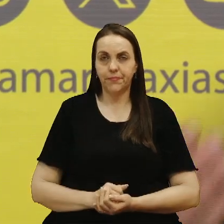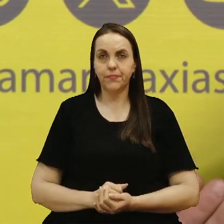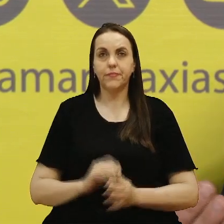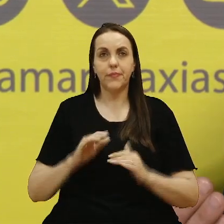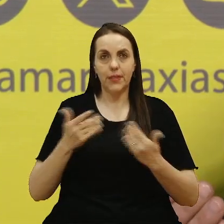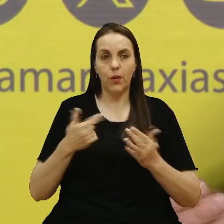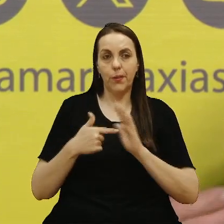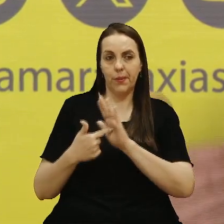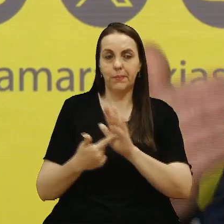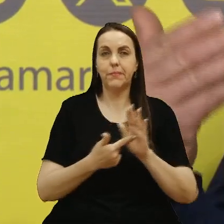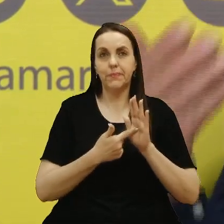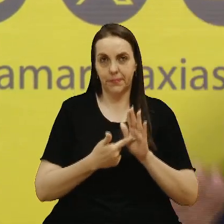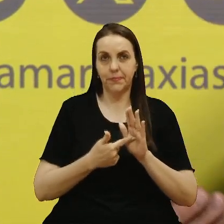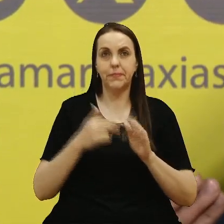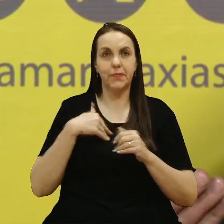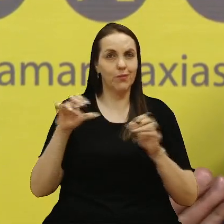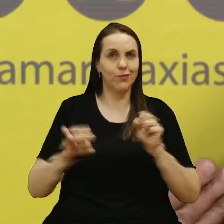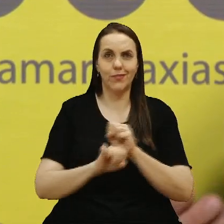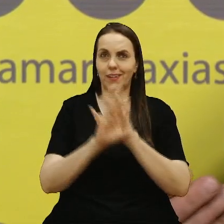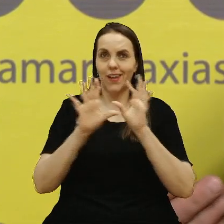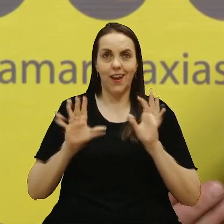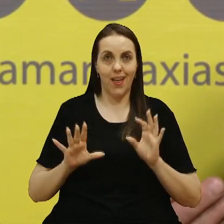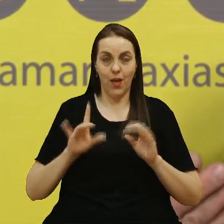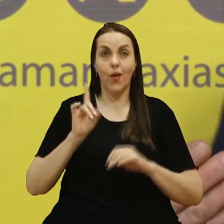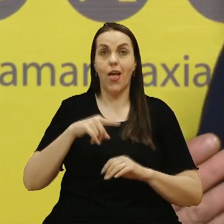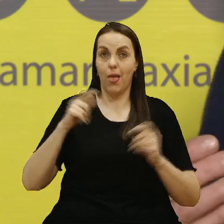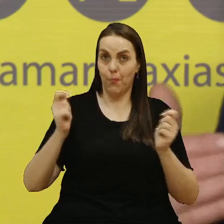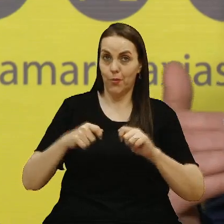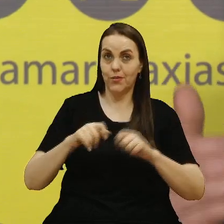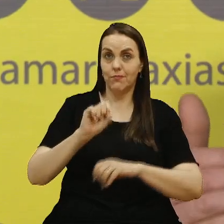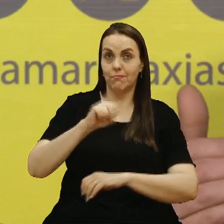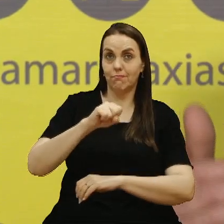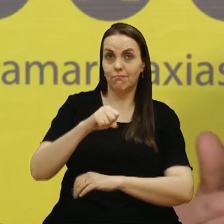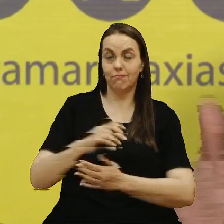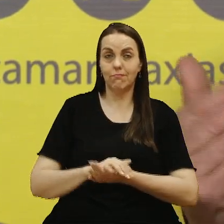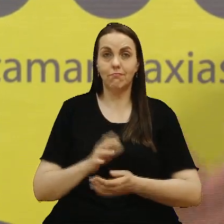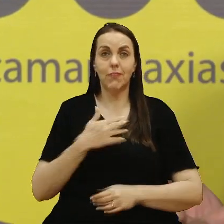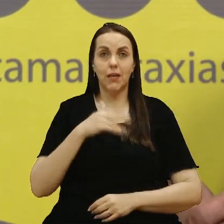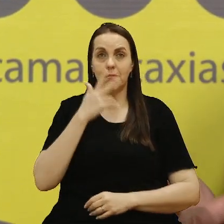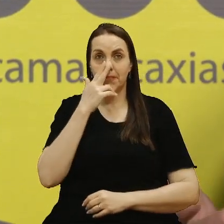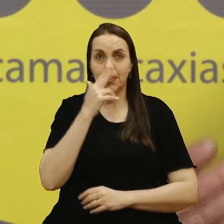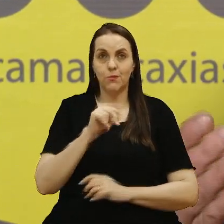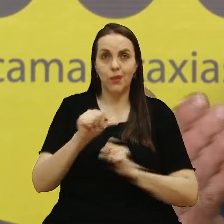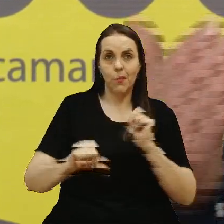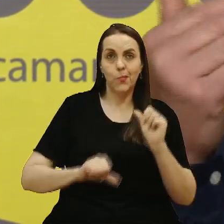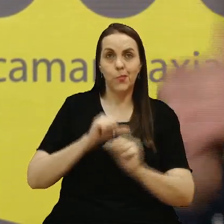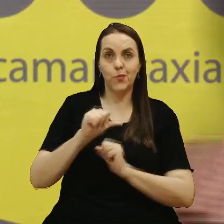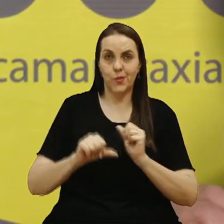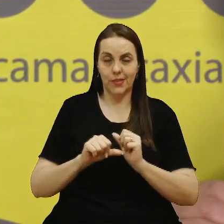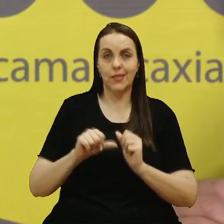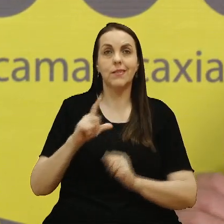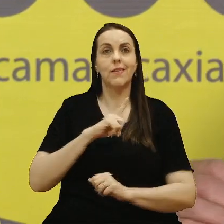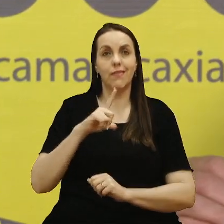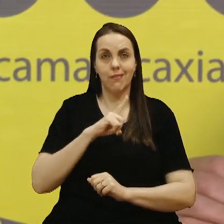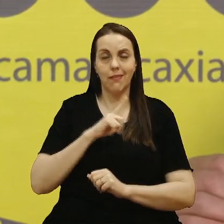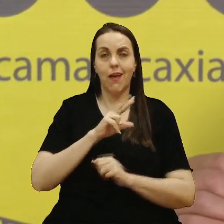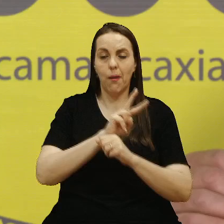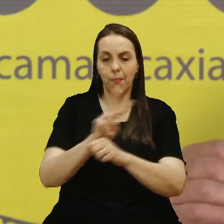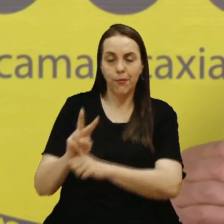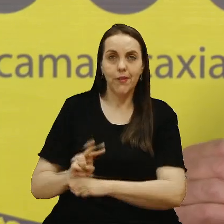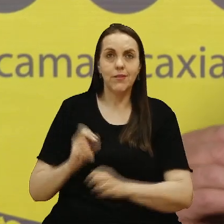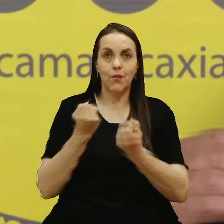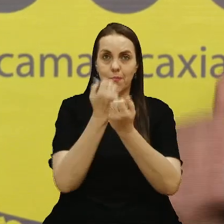eu apresentei, eu deixei muito claro que elas eram possíveis, que mesmo tendo essa grande mudança, iria ter a proteção do meio